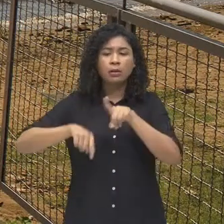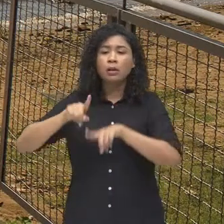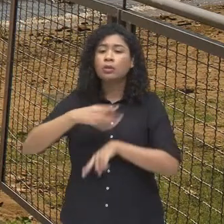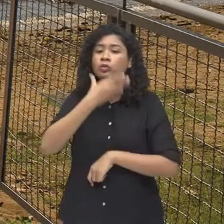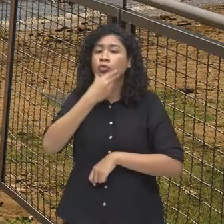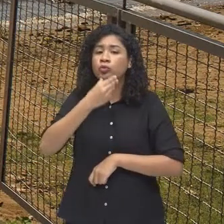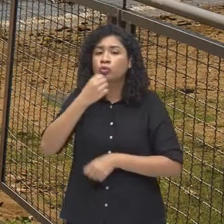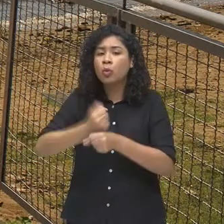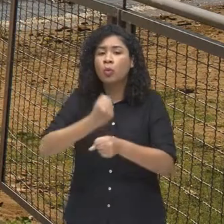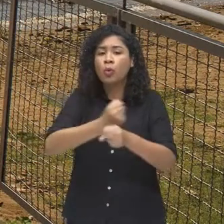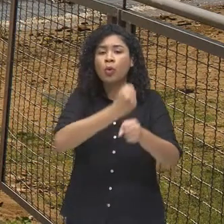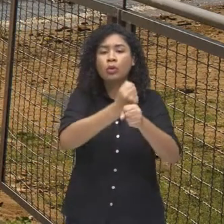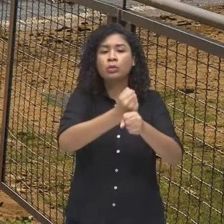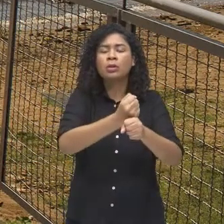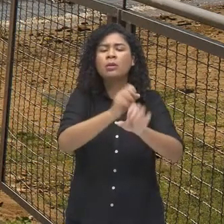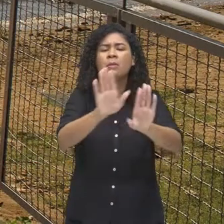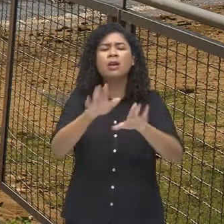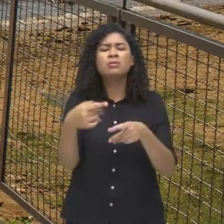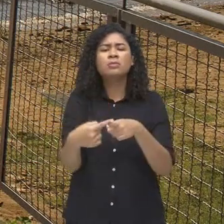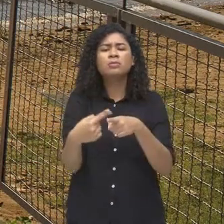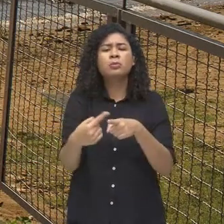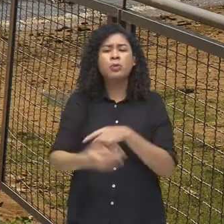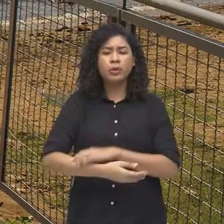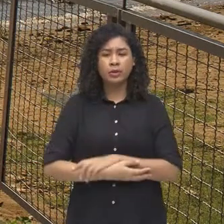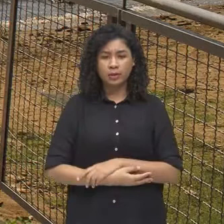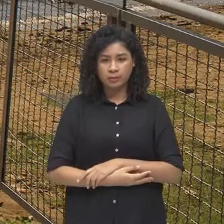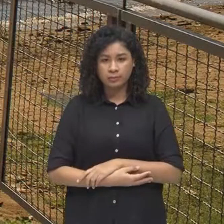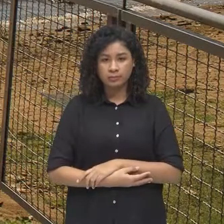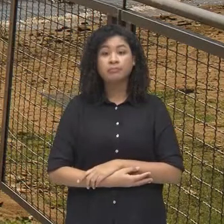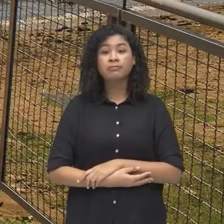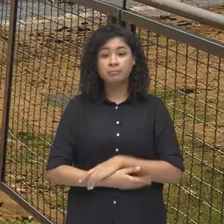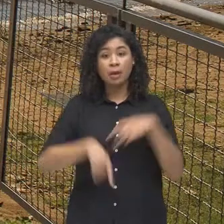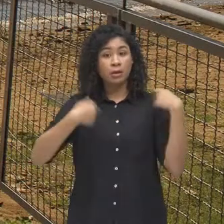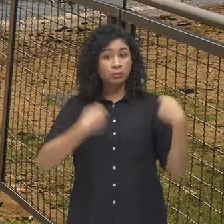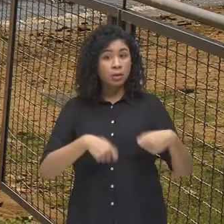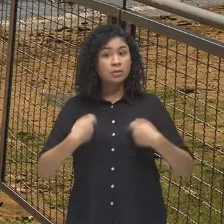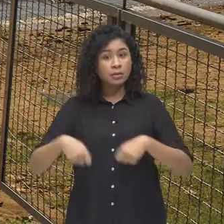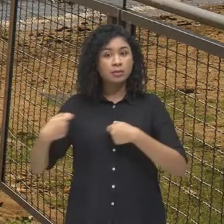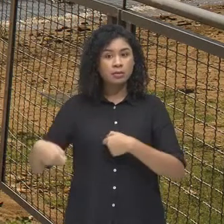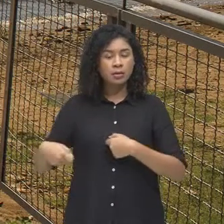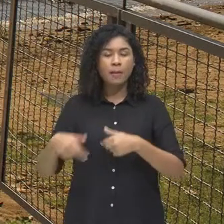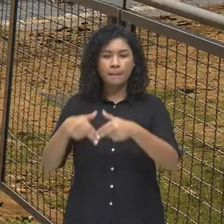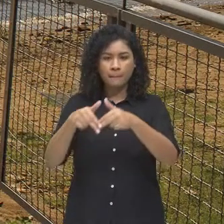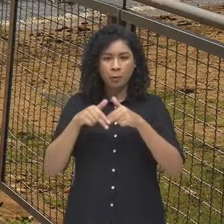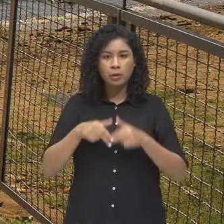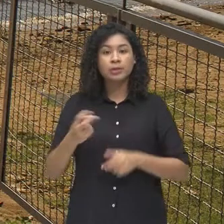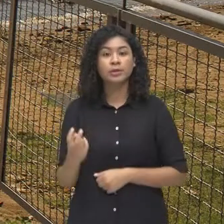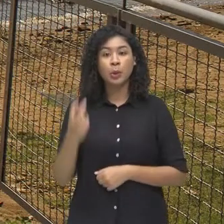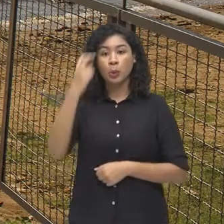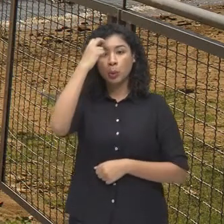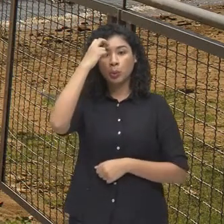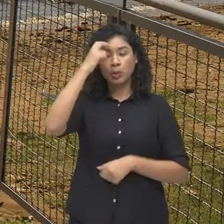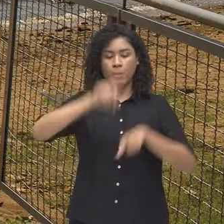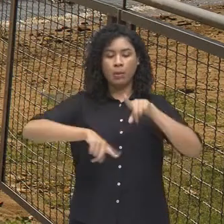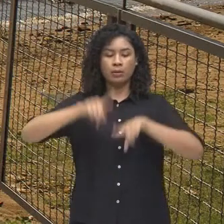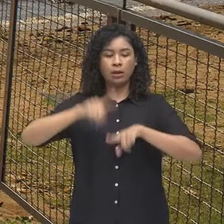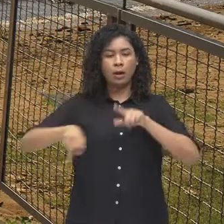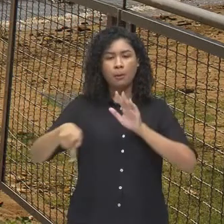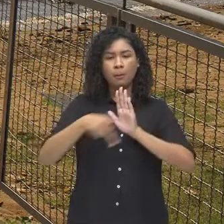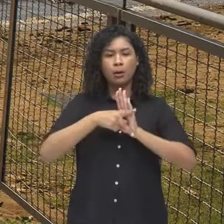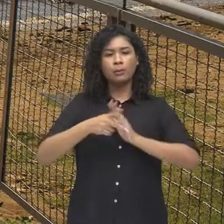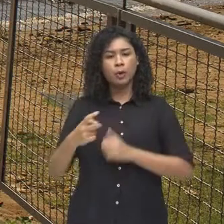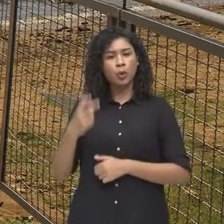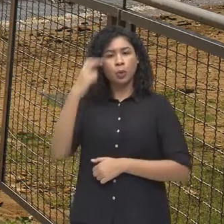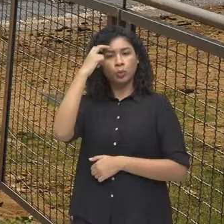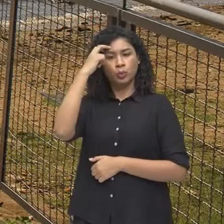De necessidade. E é um produto cultural tudo isso. Né? Tudo isso, de certa forma, é um produto cultural. Agora, eu